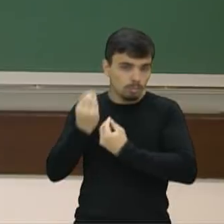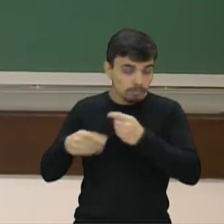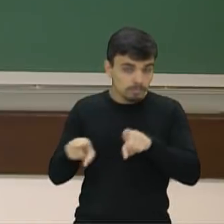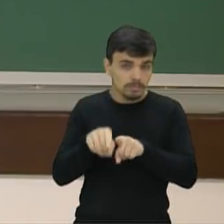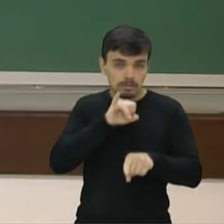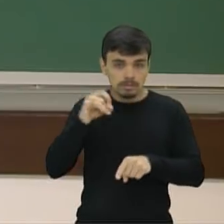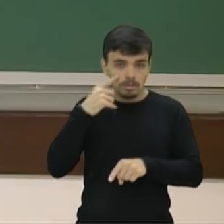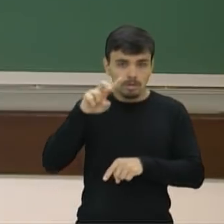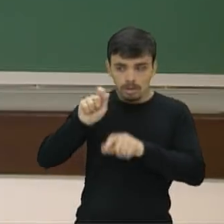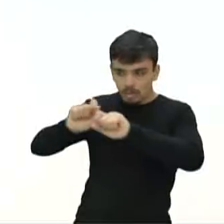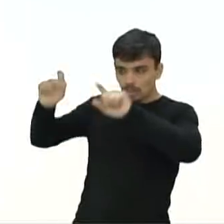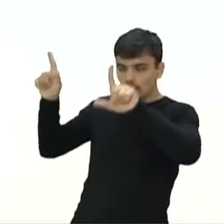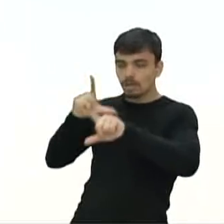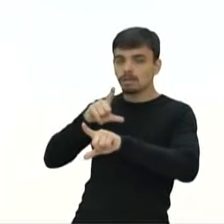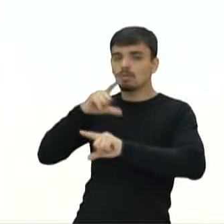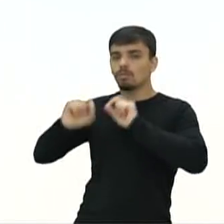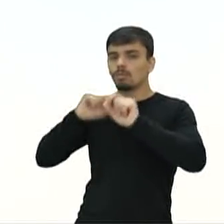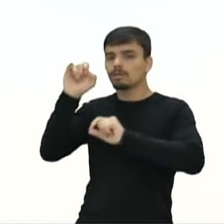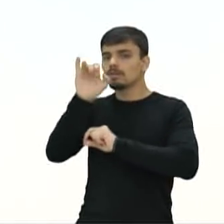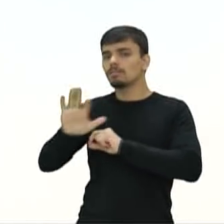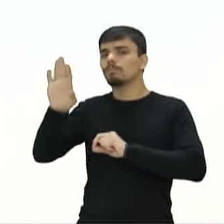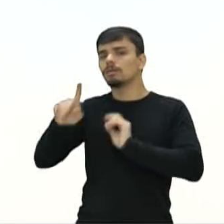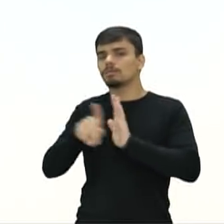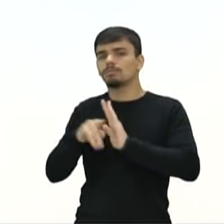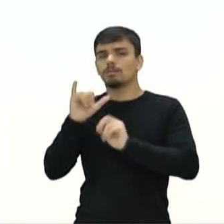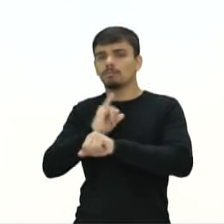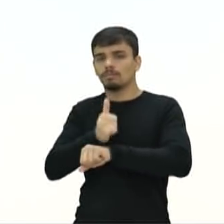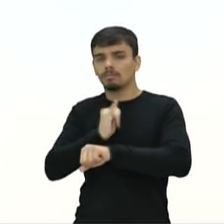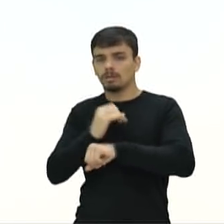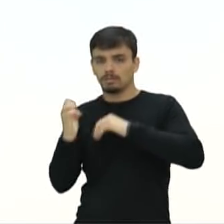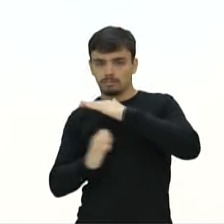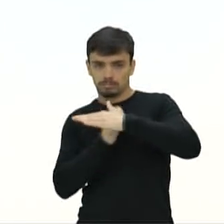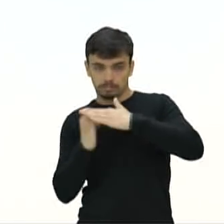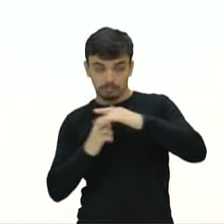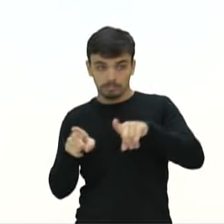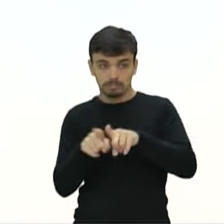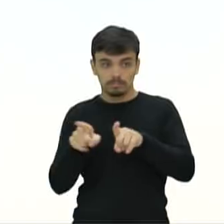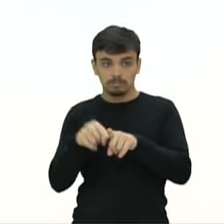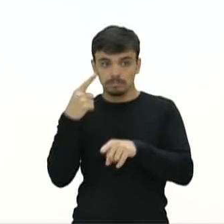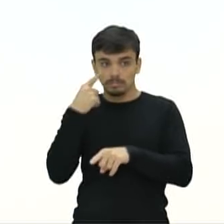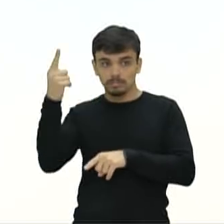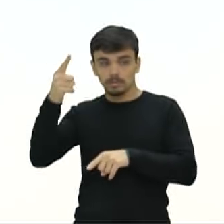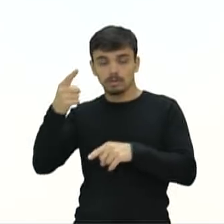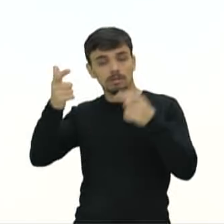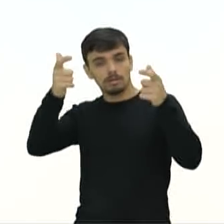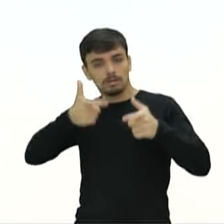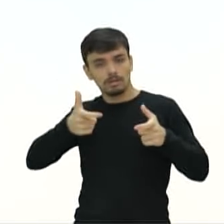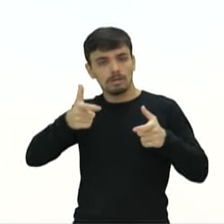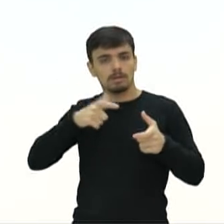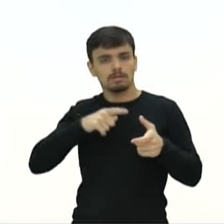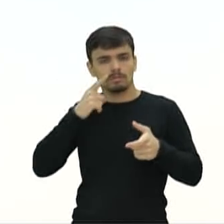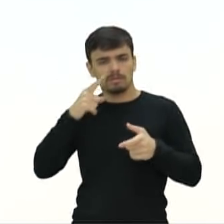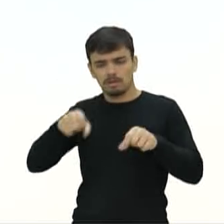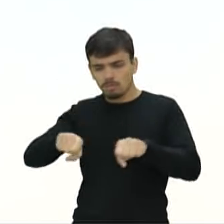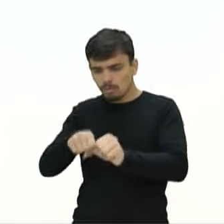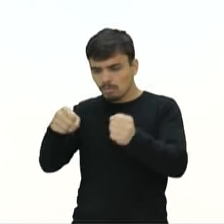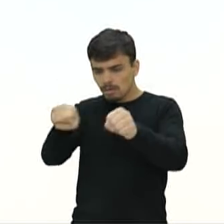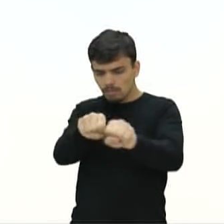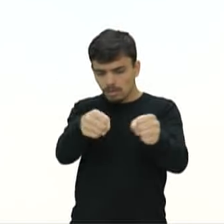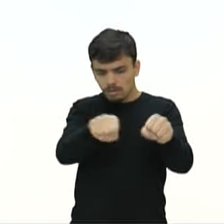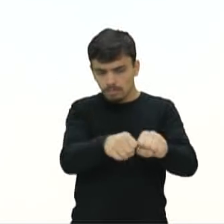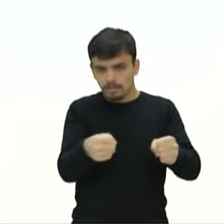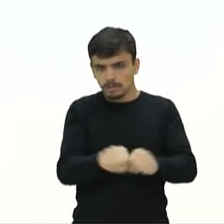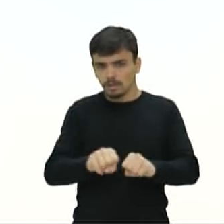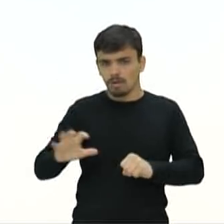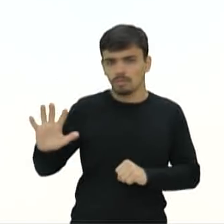olhar ali na tela, você está vendo a imagem de uma mineradora, onde você consegue perceber o tamanho da destruição, do impacto